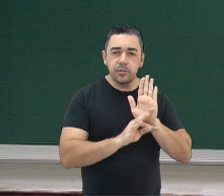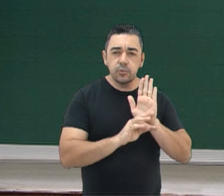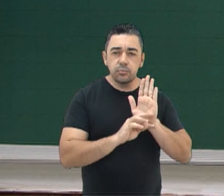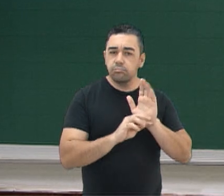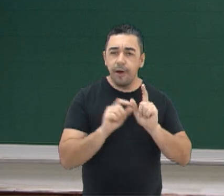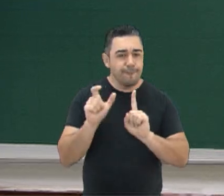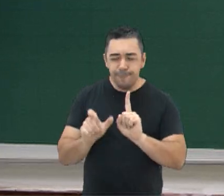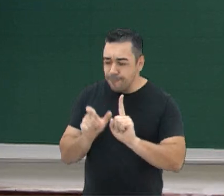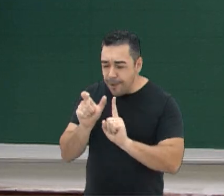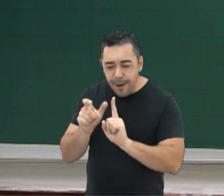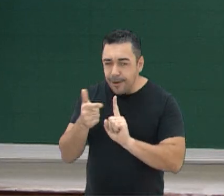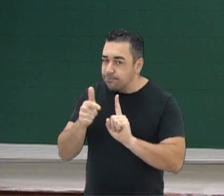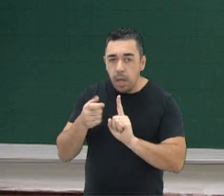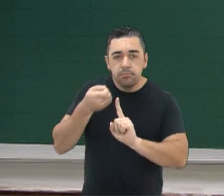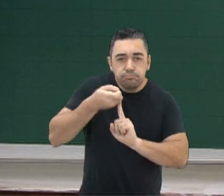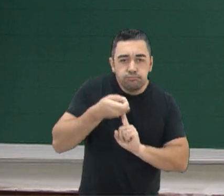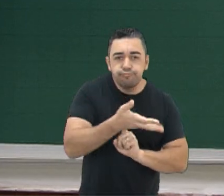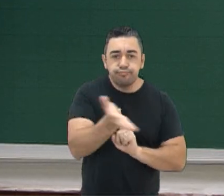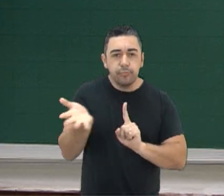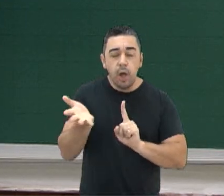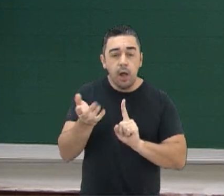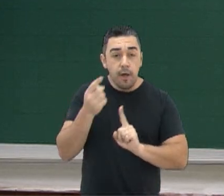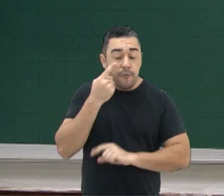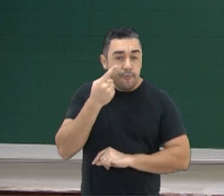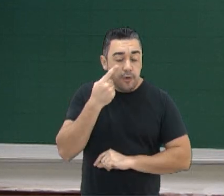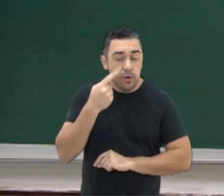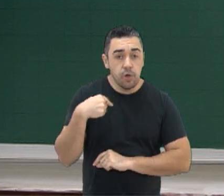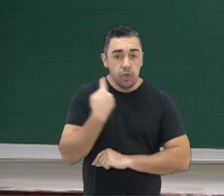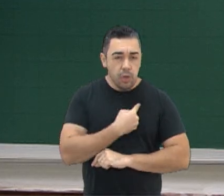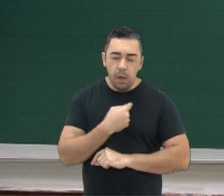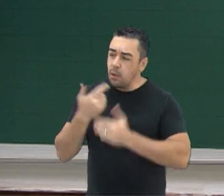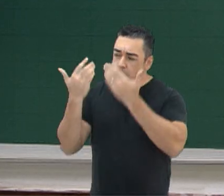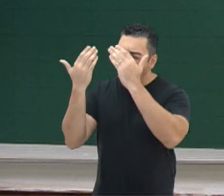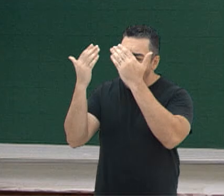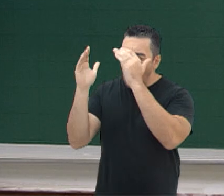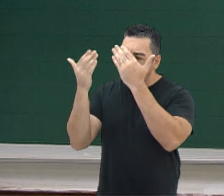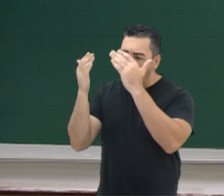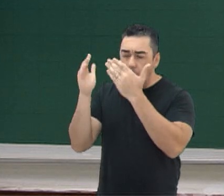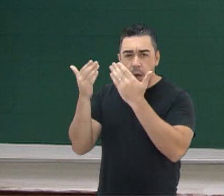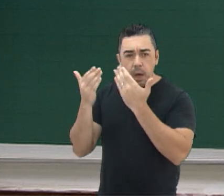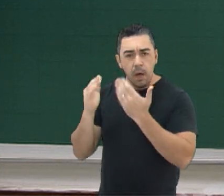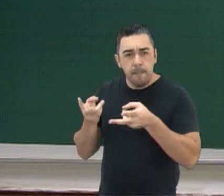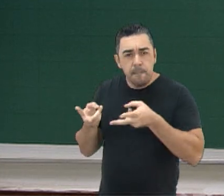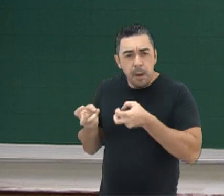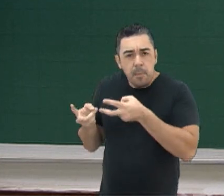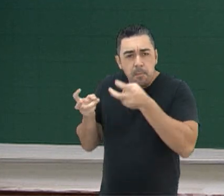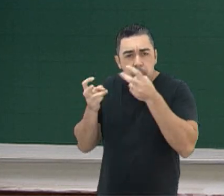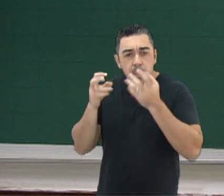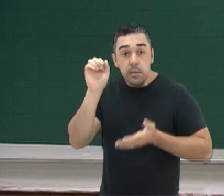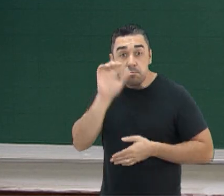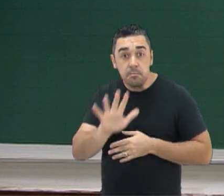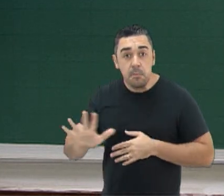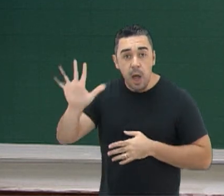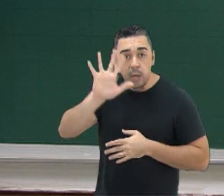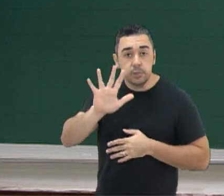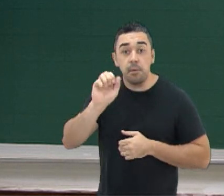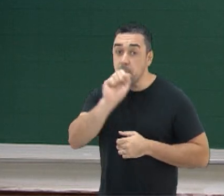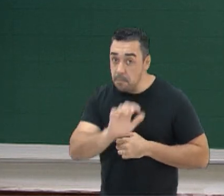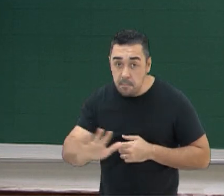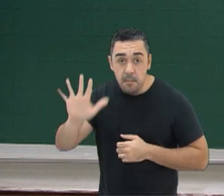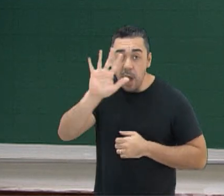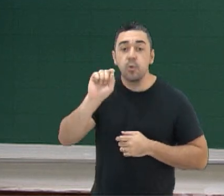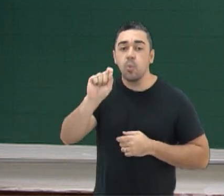quanto nós podemos falar sobre essa tela e interpretar imagens. Imagem é um texto